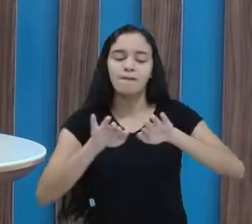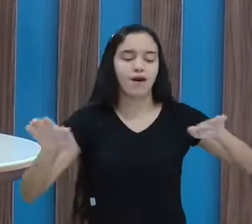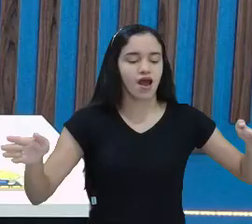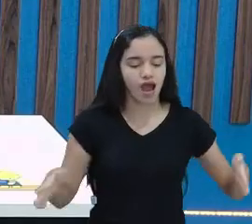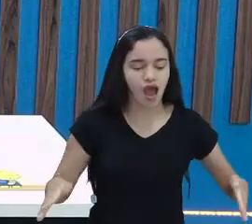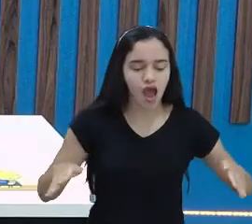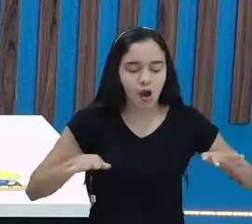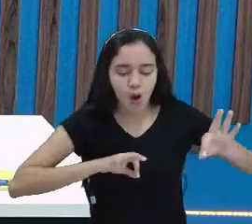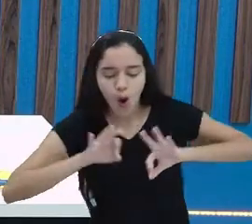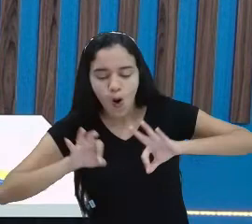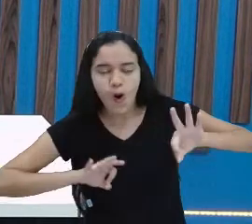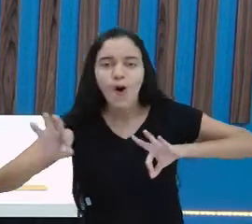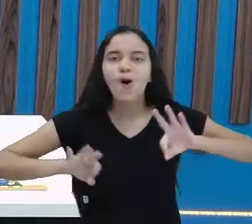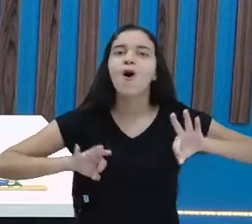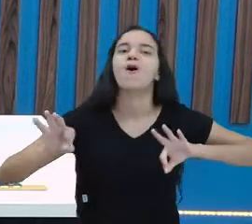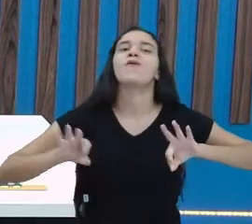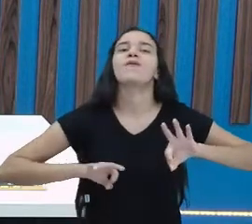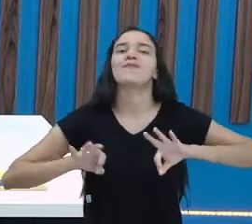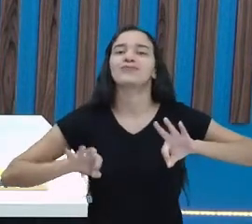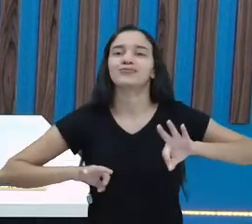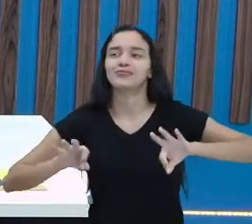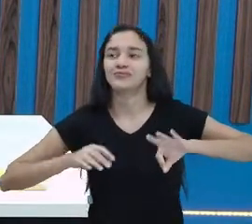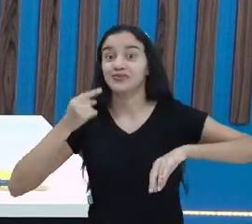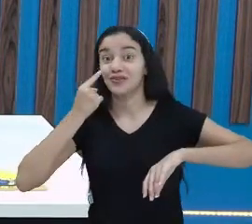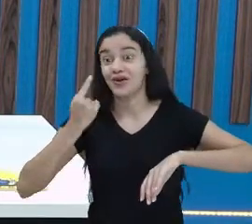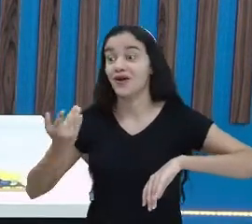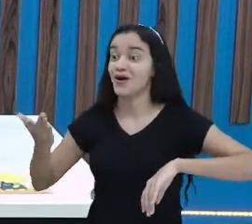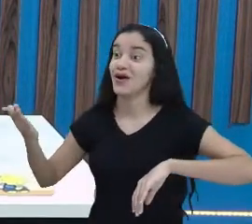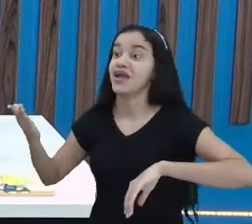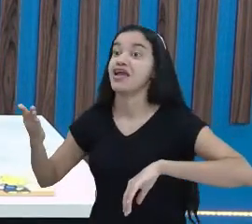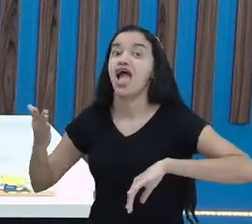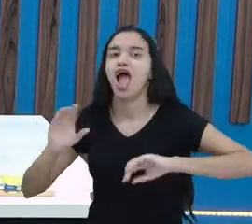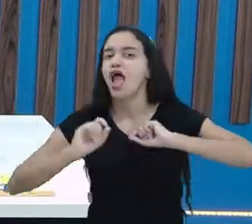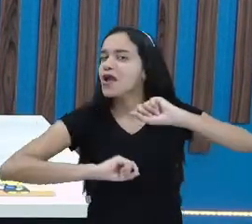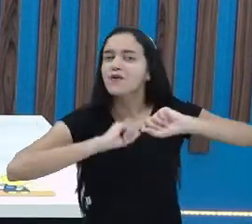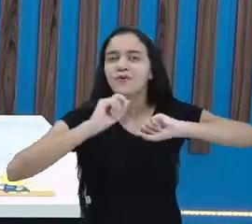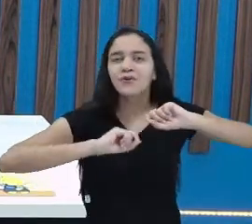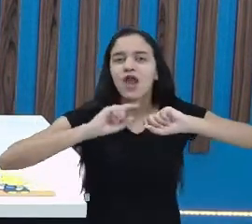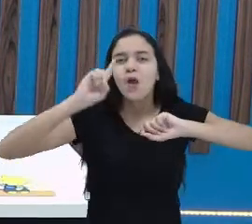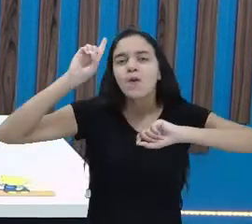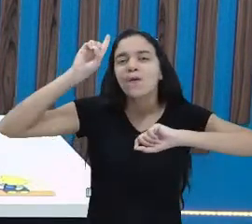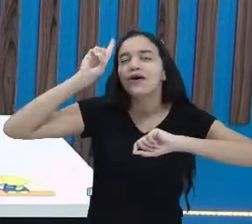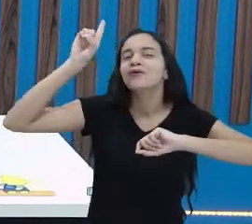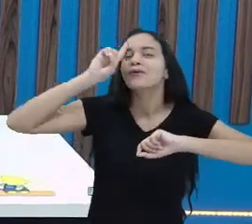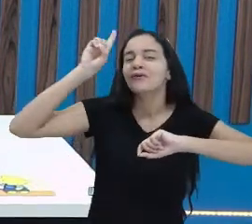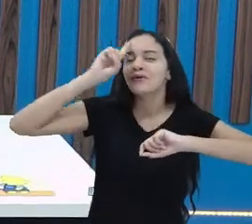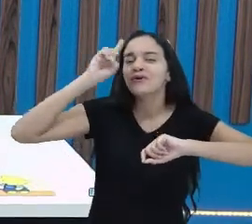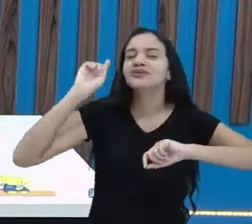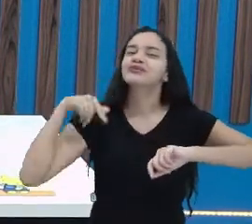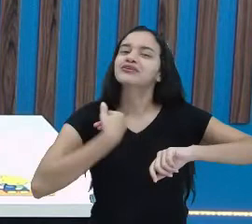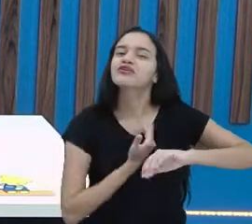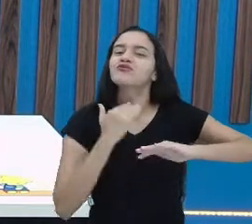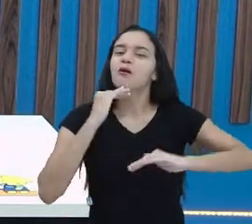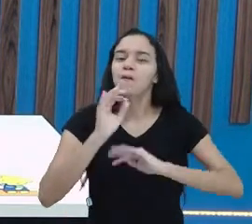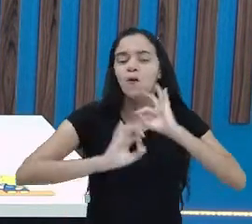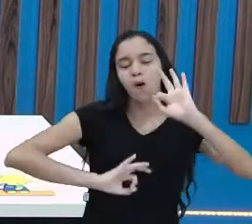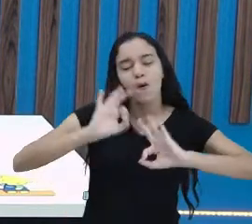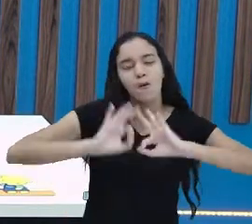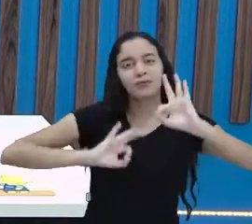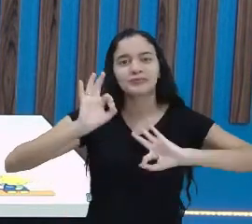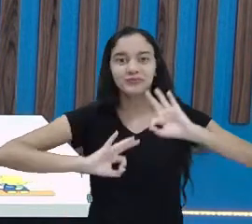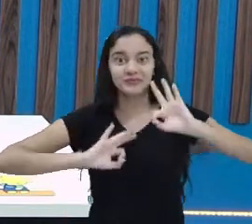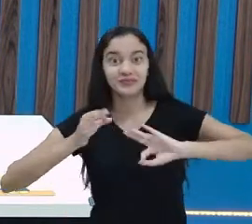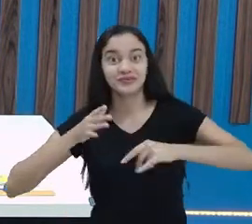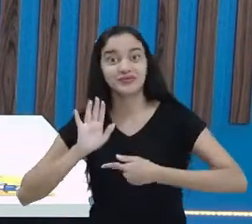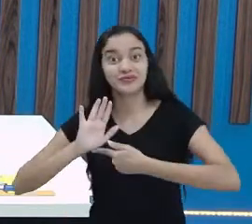que eu coloquei em cima da mesa, né? Isso aqui é uma rotina que a gente vai construir, né? Eu trouxe aqui